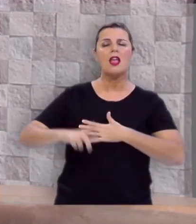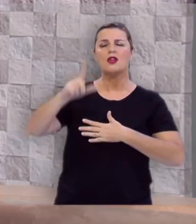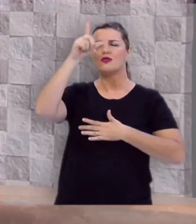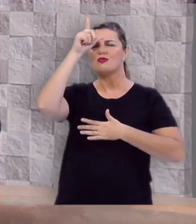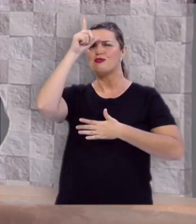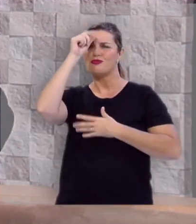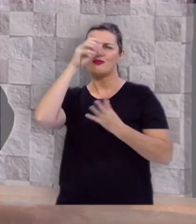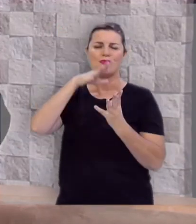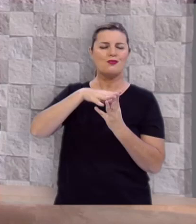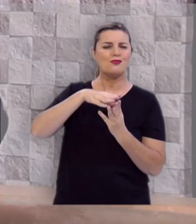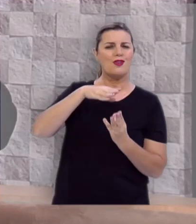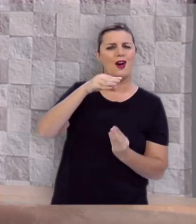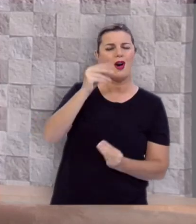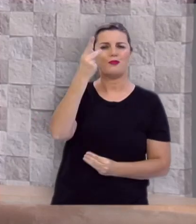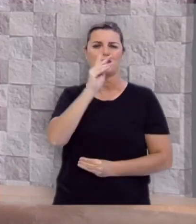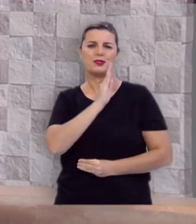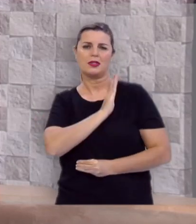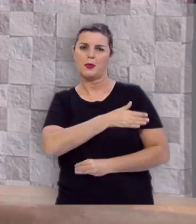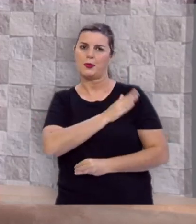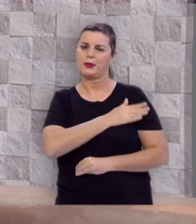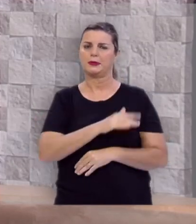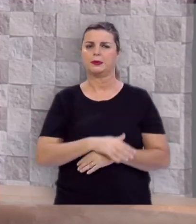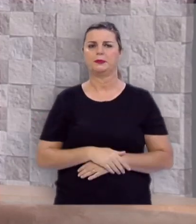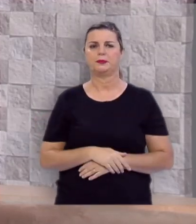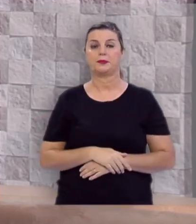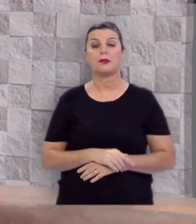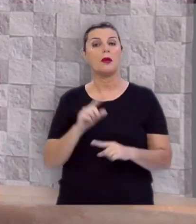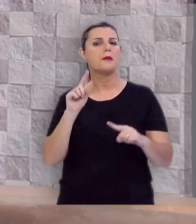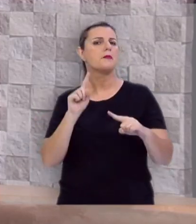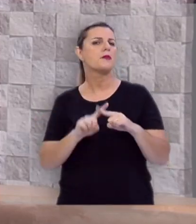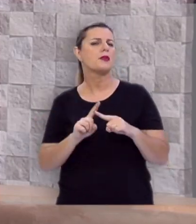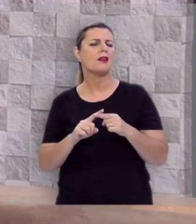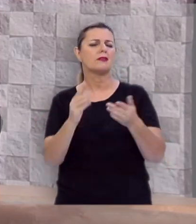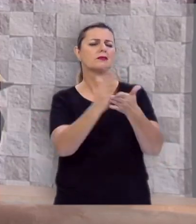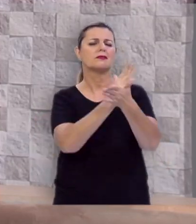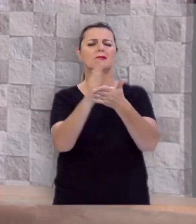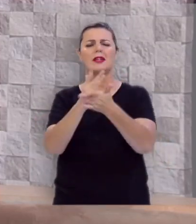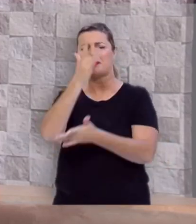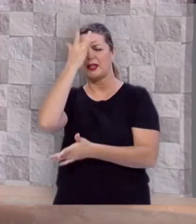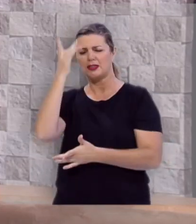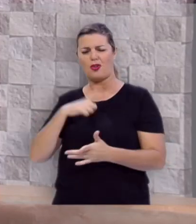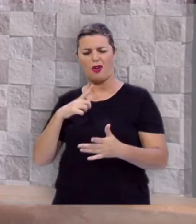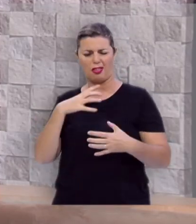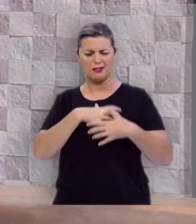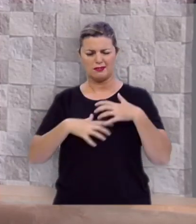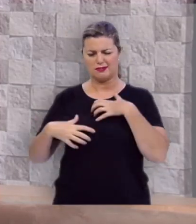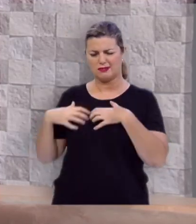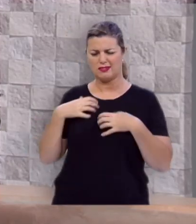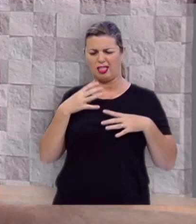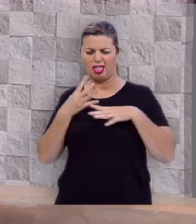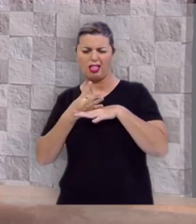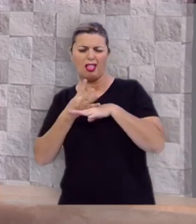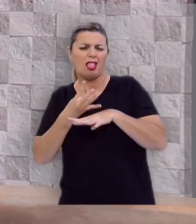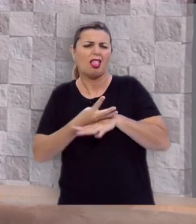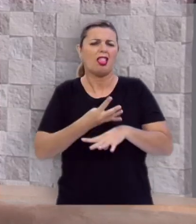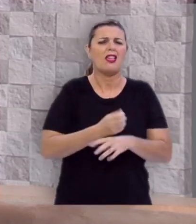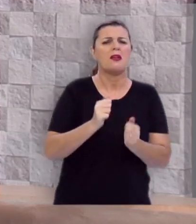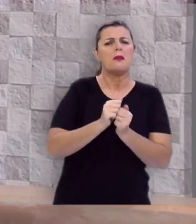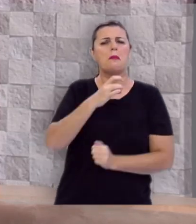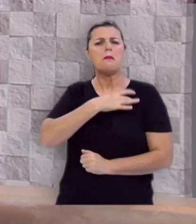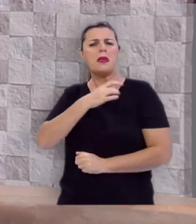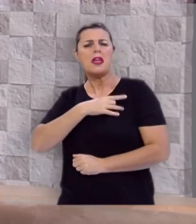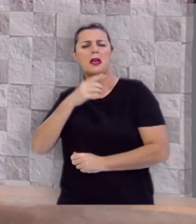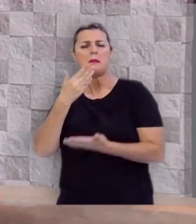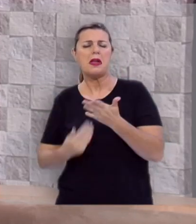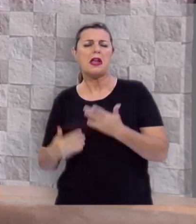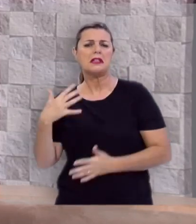alma, isso traz descanso para o seu coração, porque tanta gente vive aflita, até desesperada, com